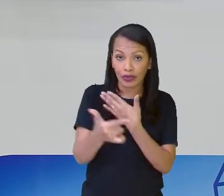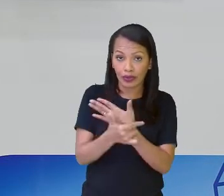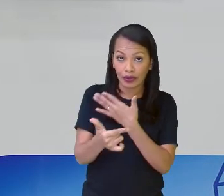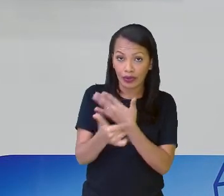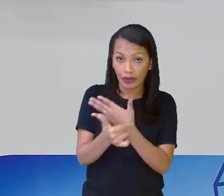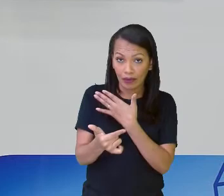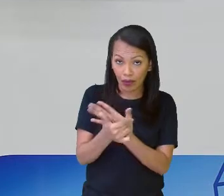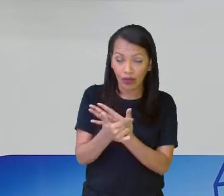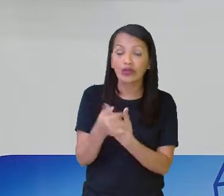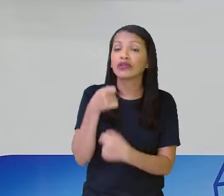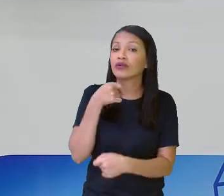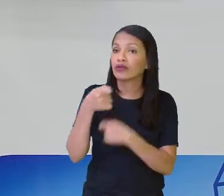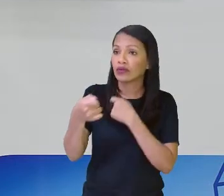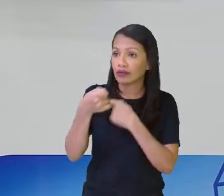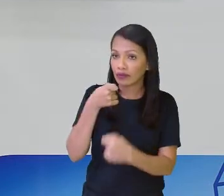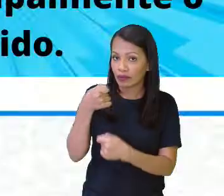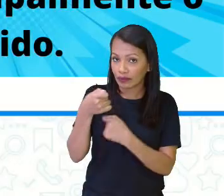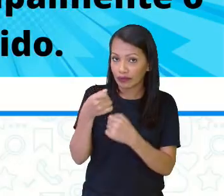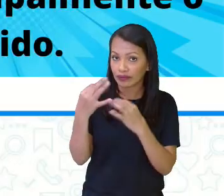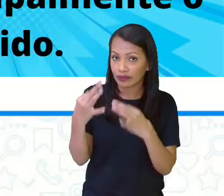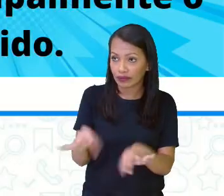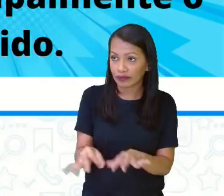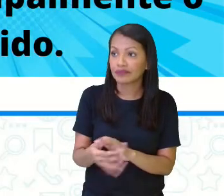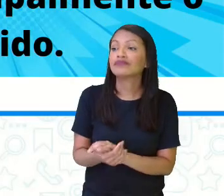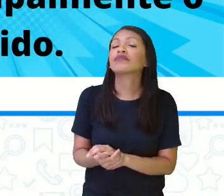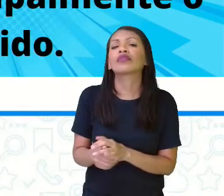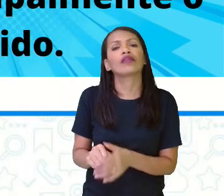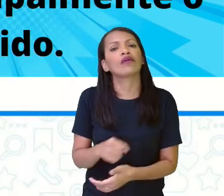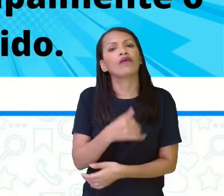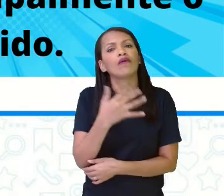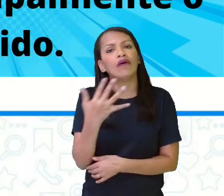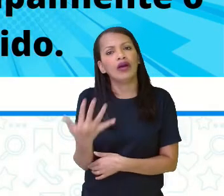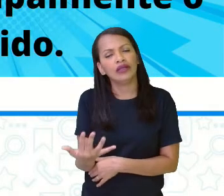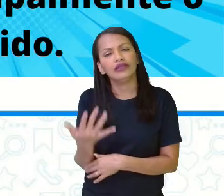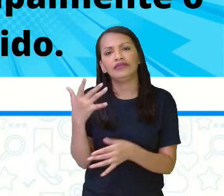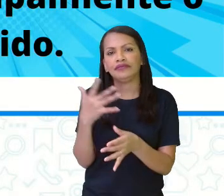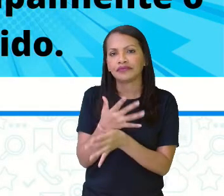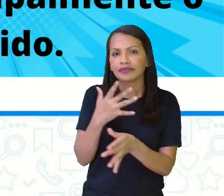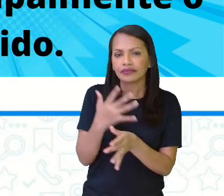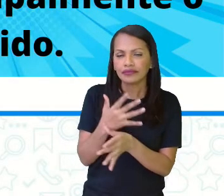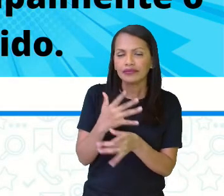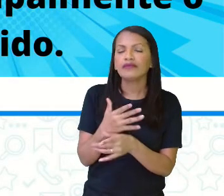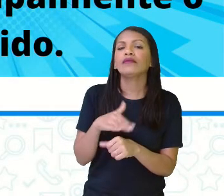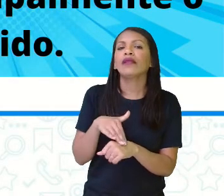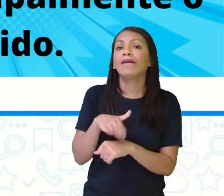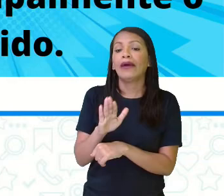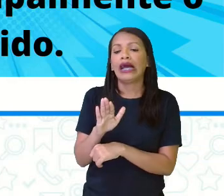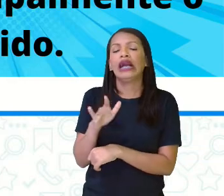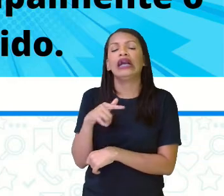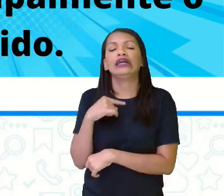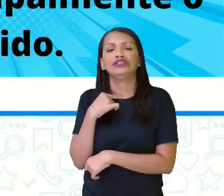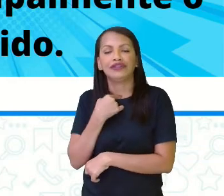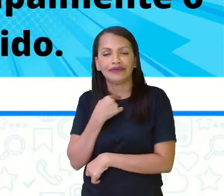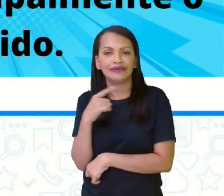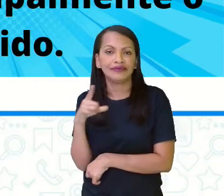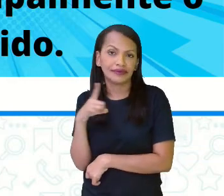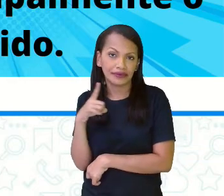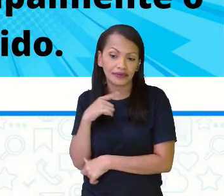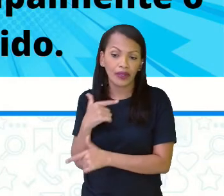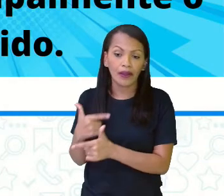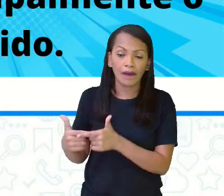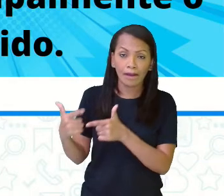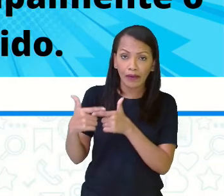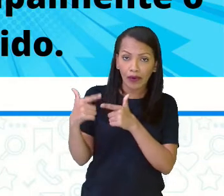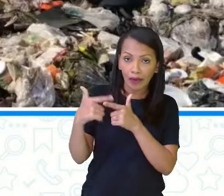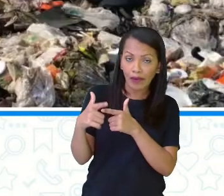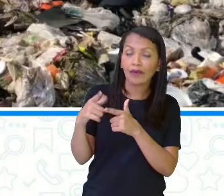boa reportagem. Diante dessa afirmativa, né, que quanto maior a cidade, mais lixo vai produzir, um dos problemas que mais se destaca é